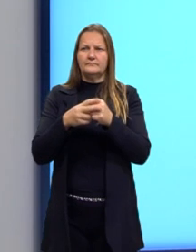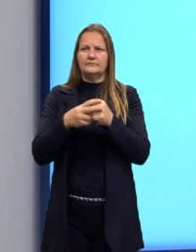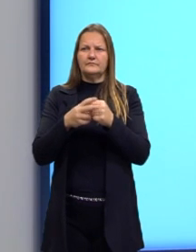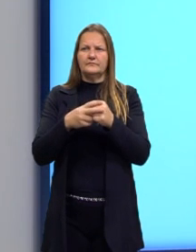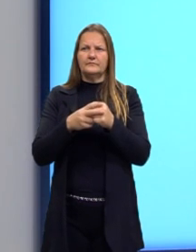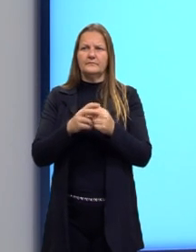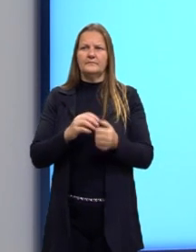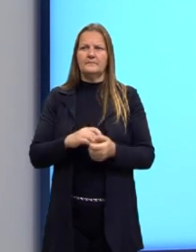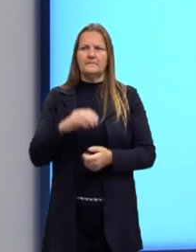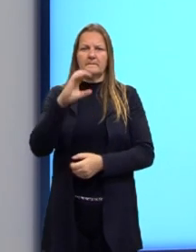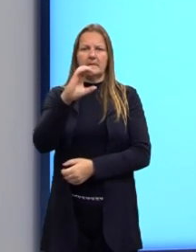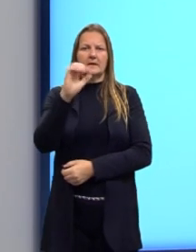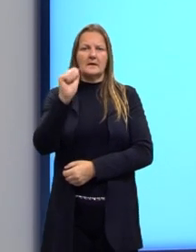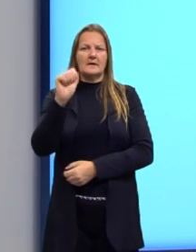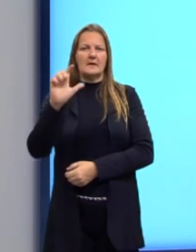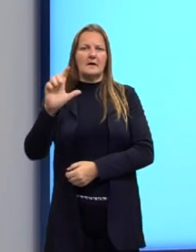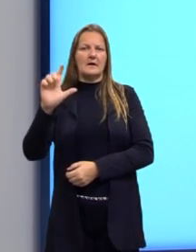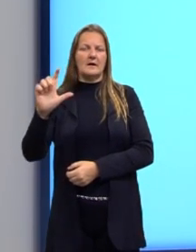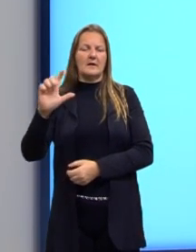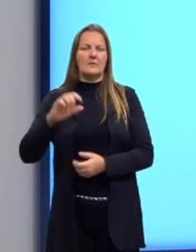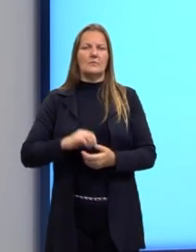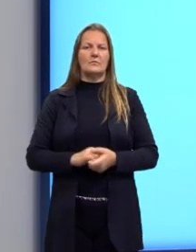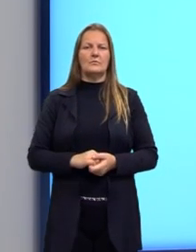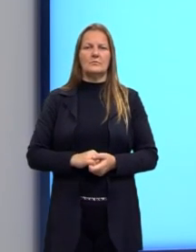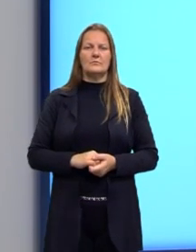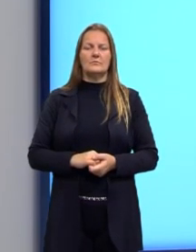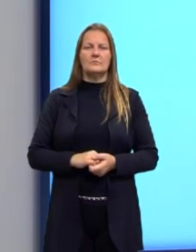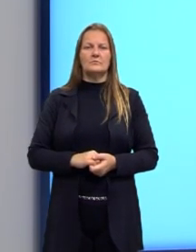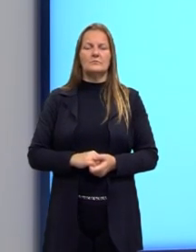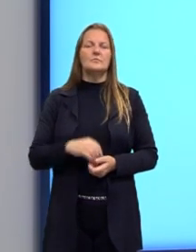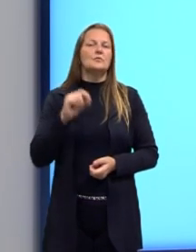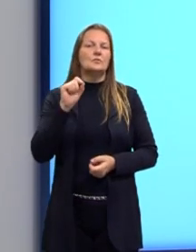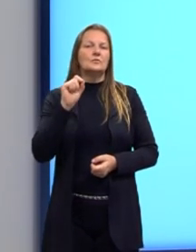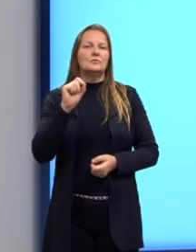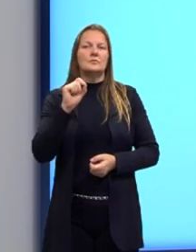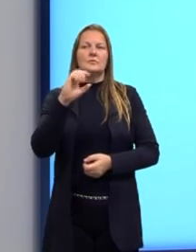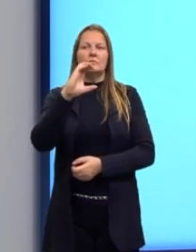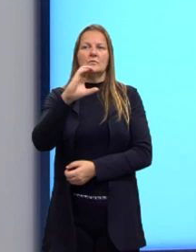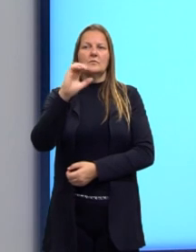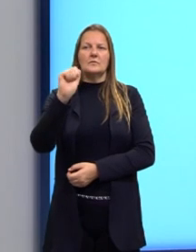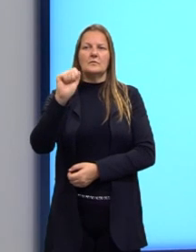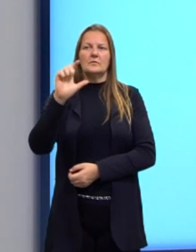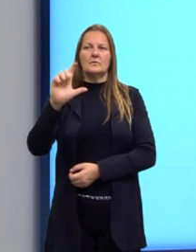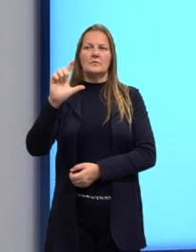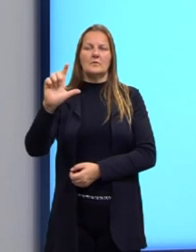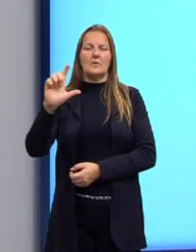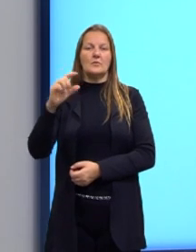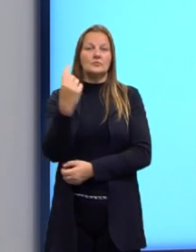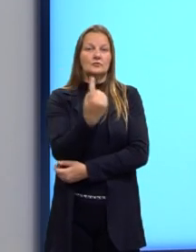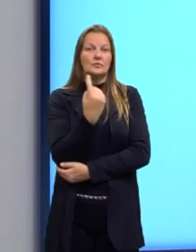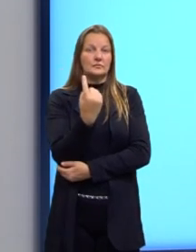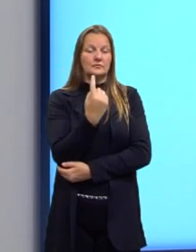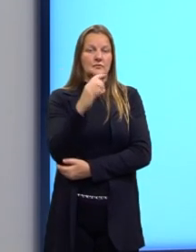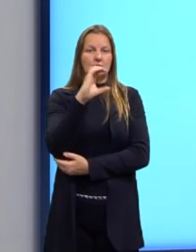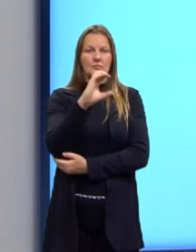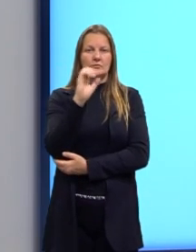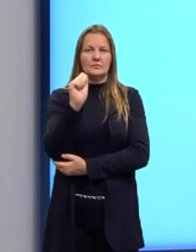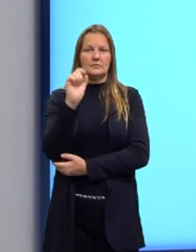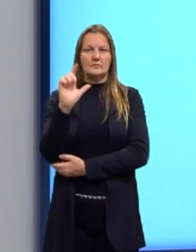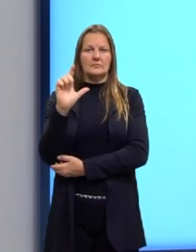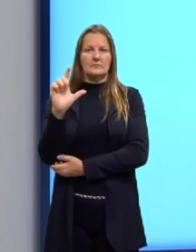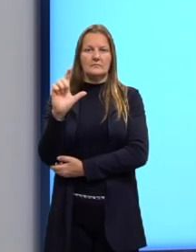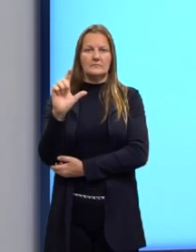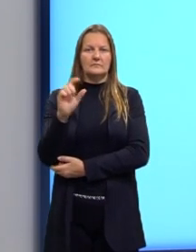no início da aula que eu ia falar sobre o verbo Call Então olha lá o Call somente ele é